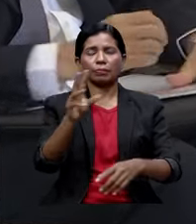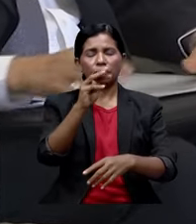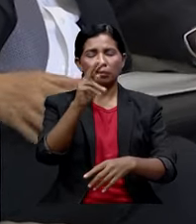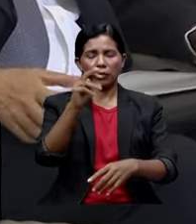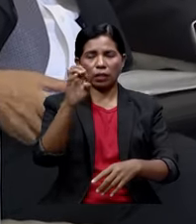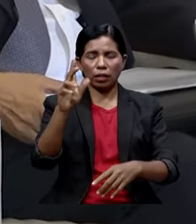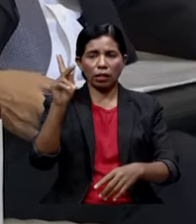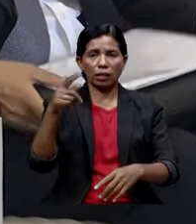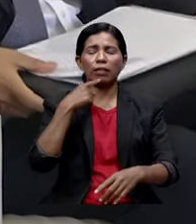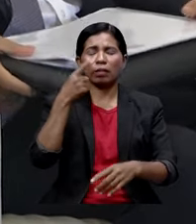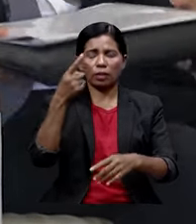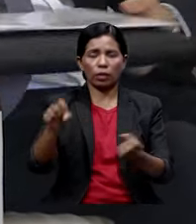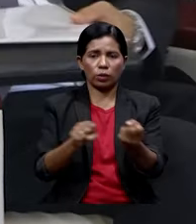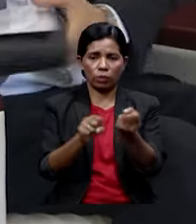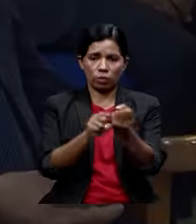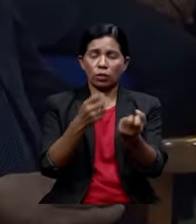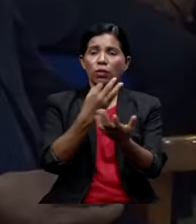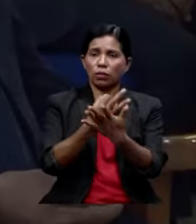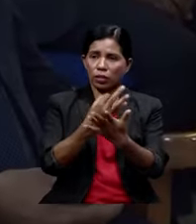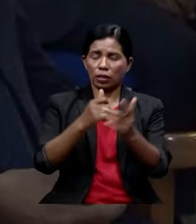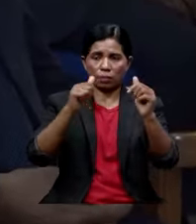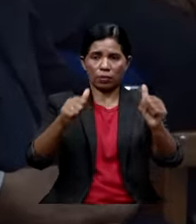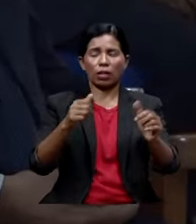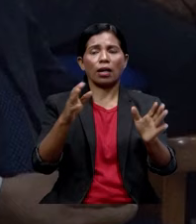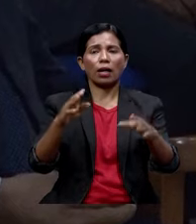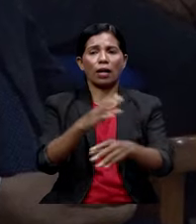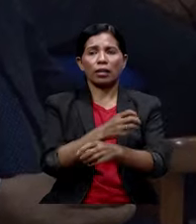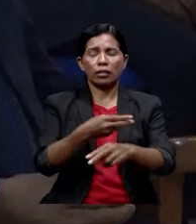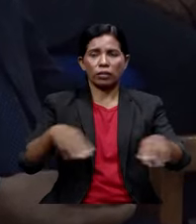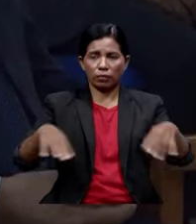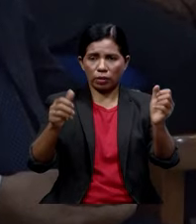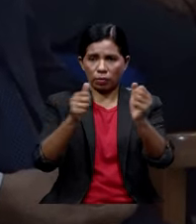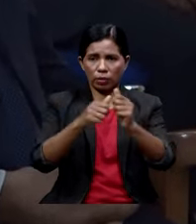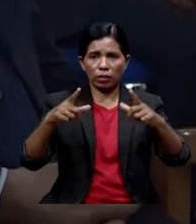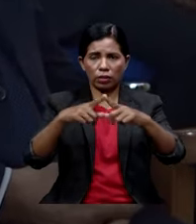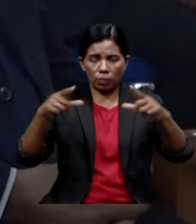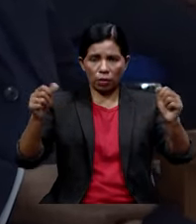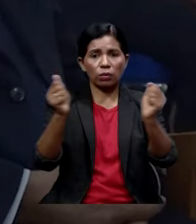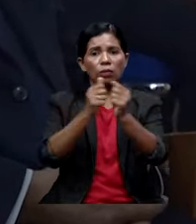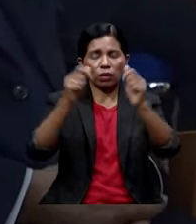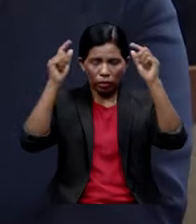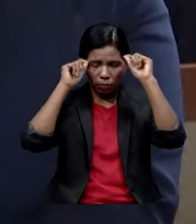Hateten, lhe russe apoio financeiro ne belehamete lutar relação entre Japão e Timor-Leste.